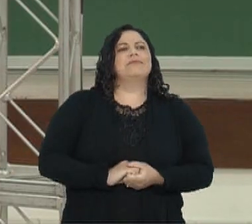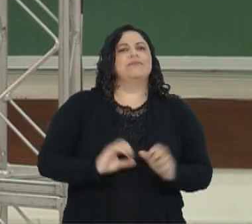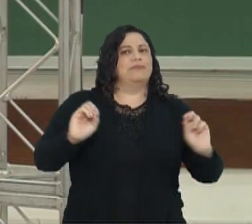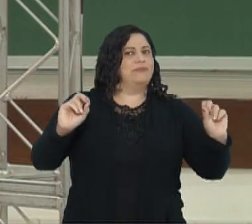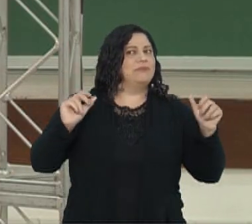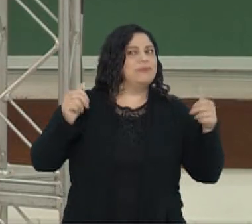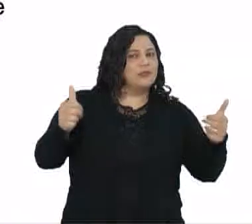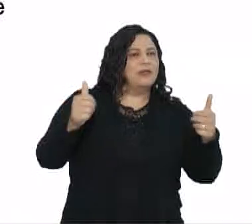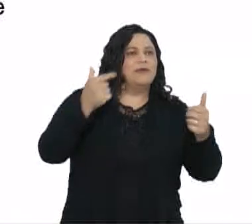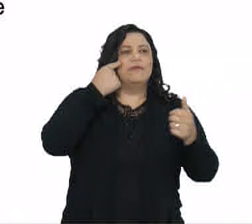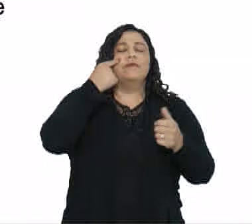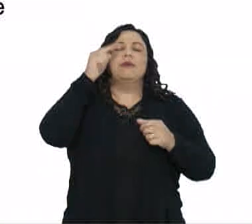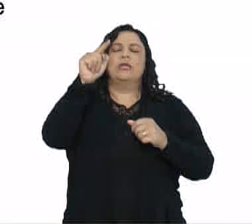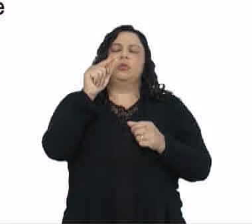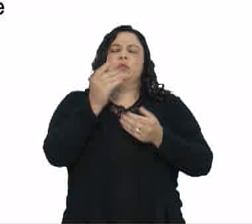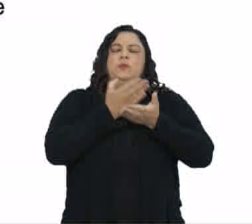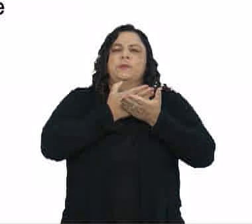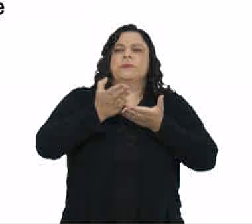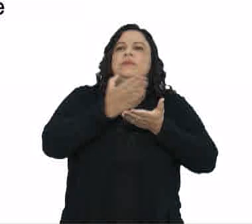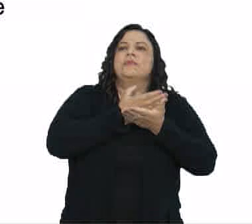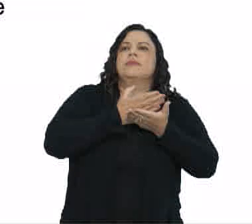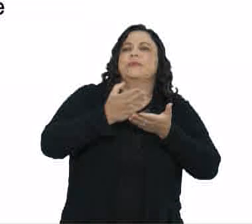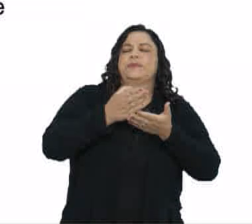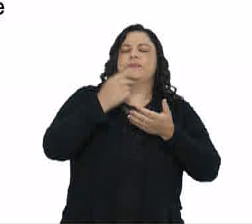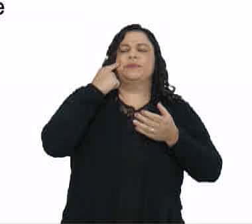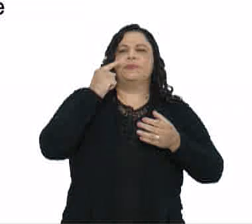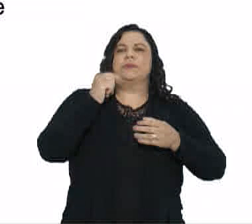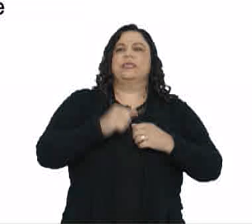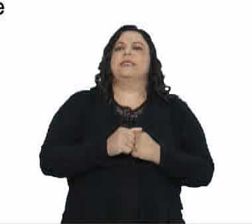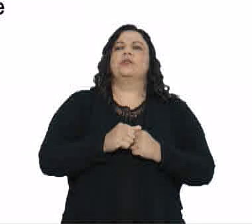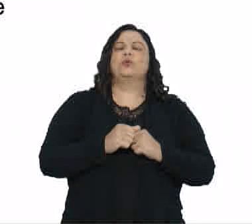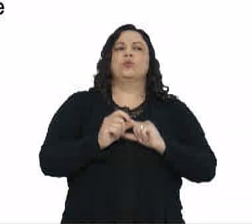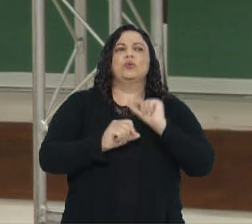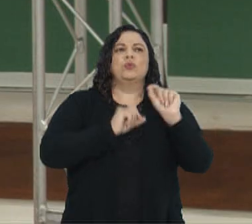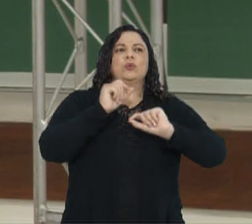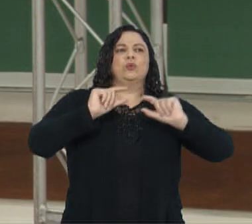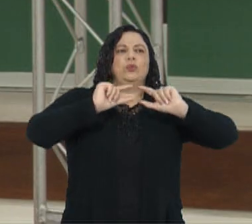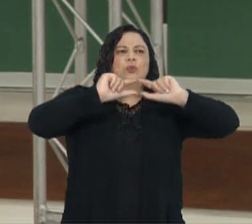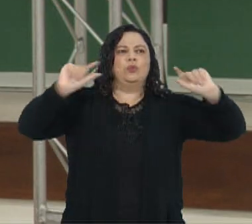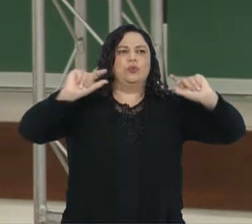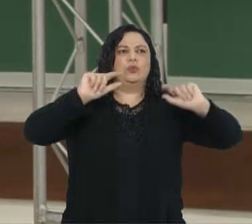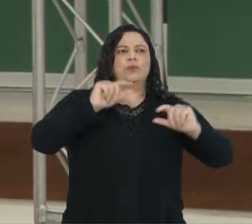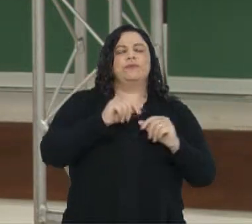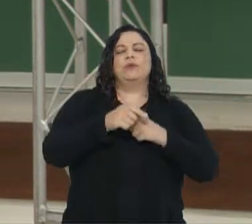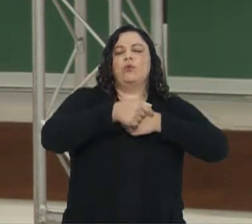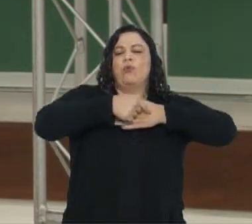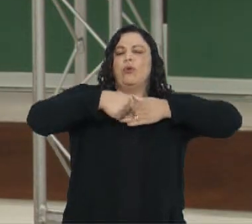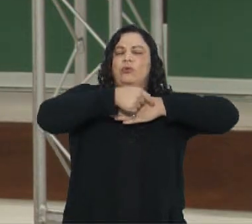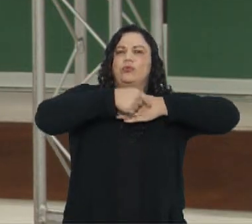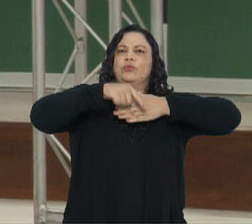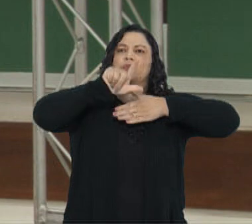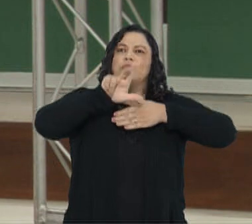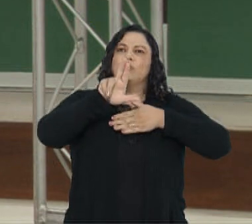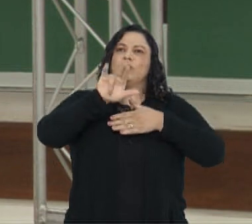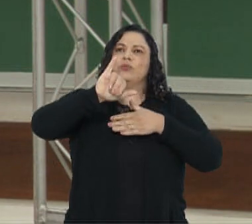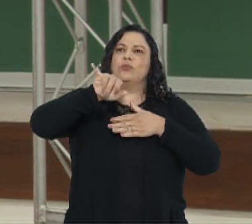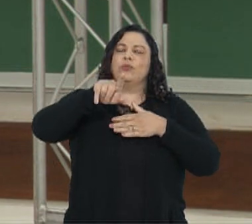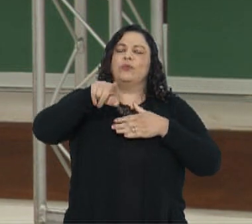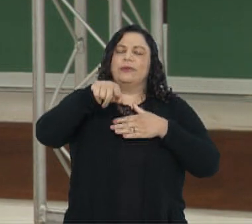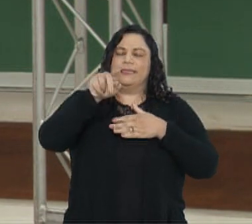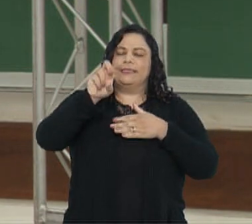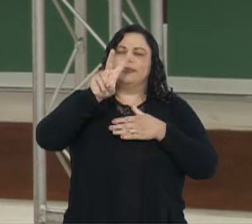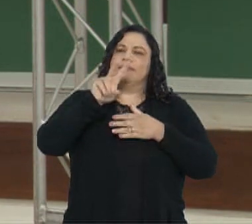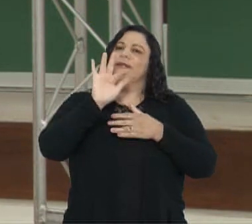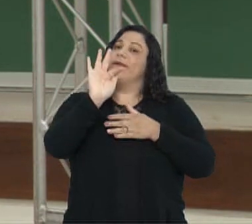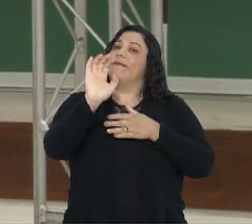Veja o início dessa crônica de Luiz Fernando Veríssimo. Minhas férias, né? Então, vamos ver ali o que o